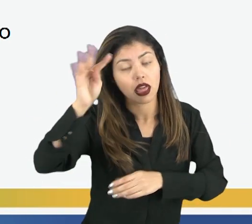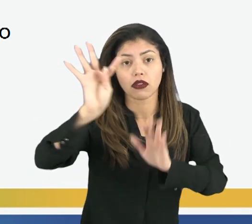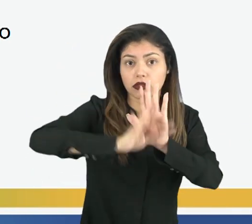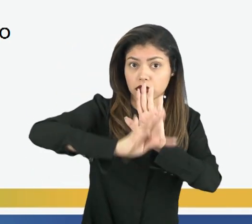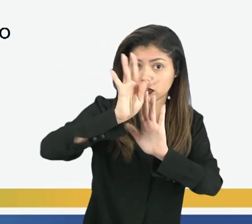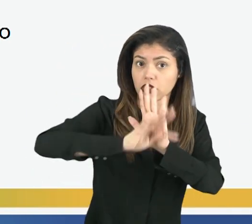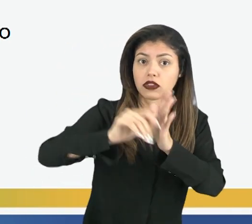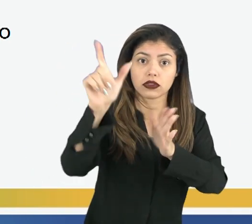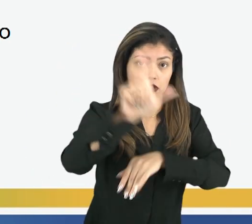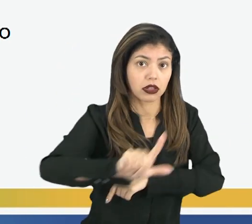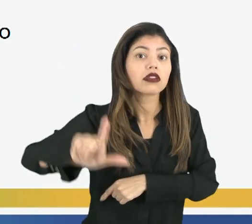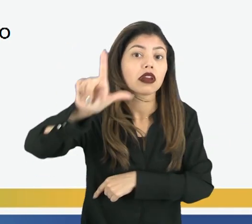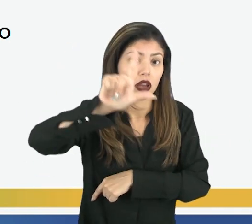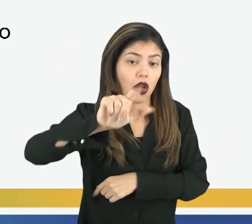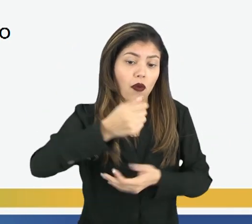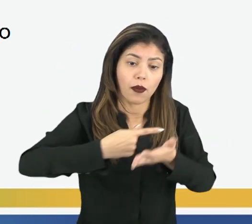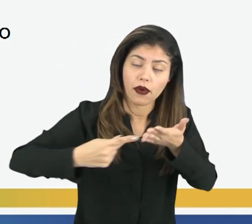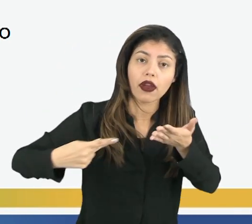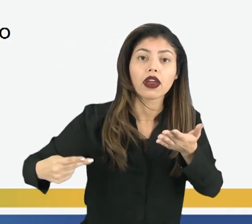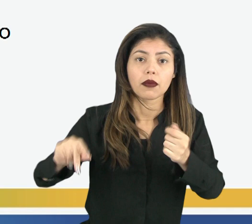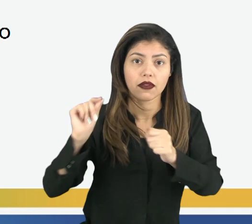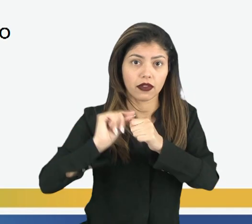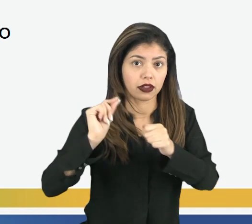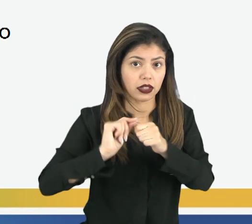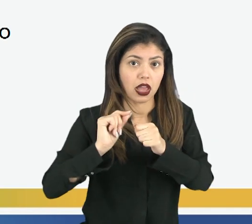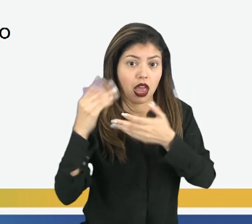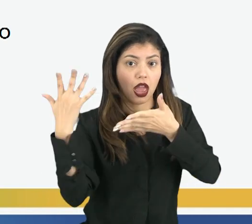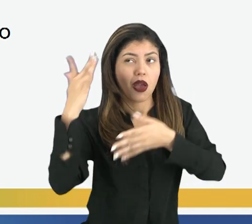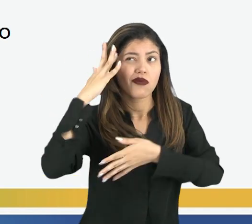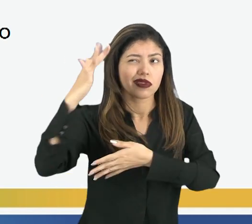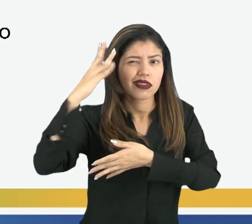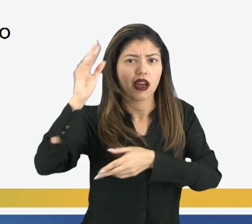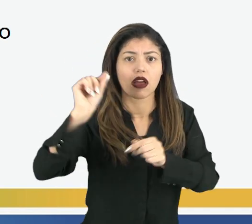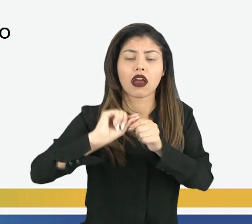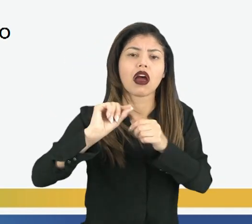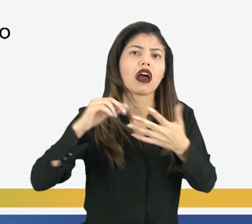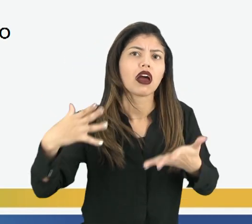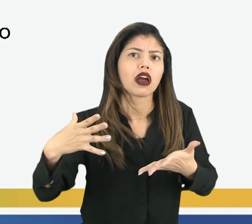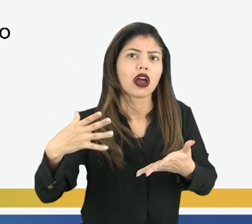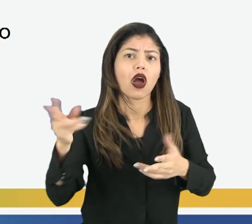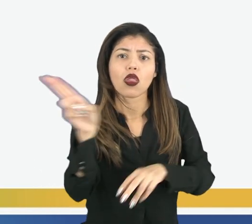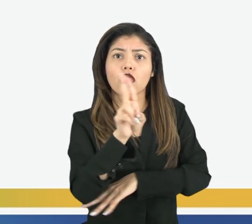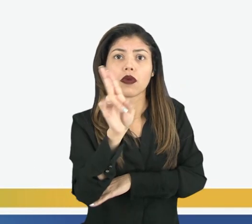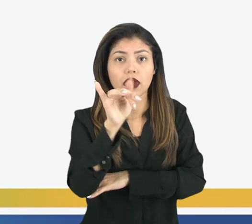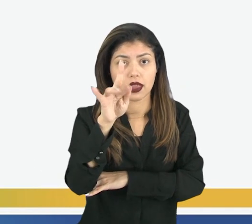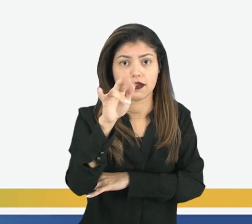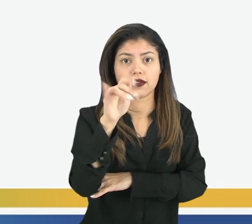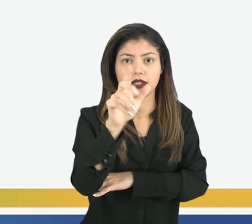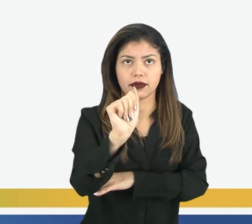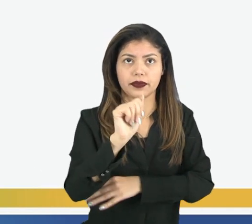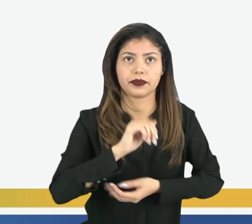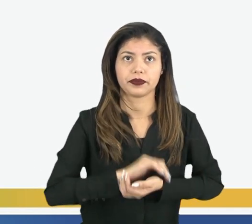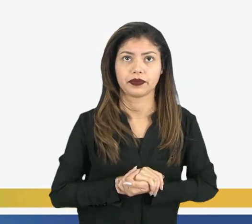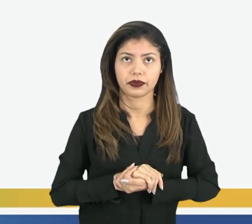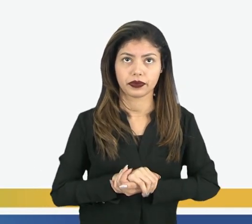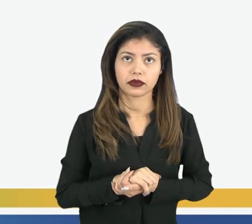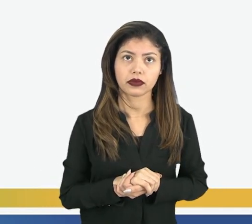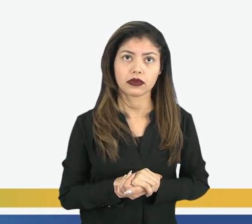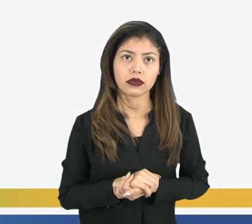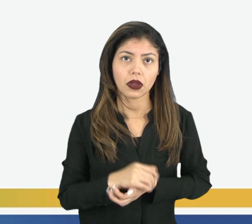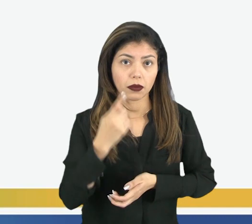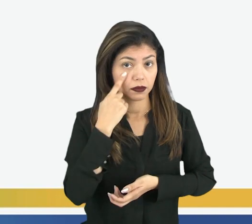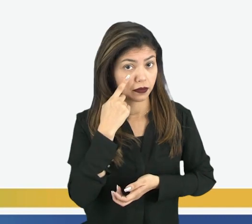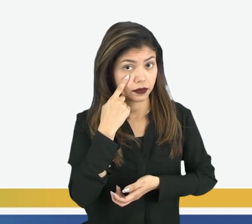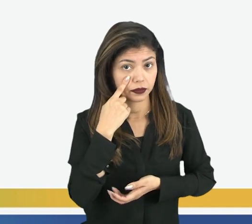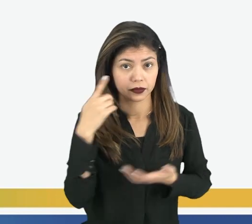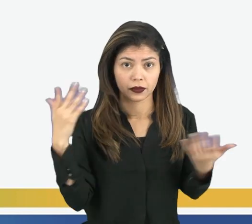texto literário, compreender um poema, fazer essas reflexões, chama-se inferência. Vamos